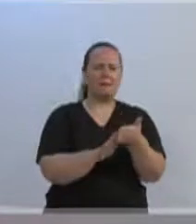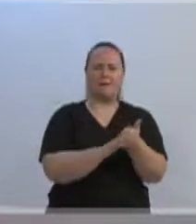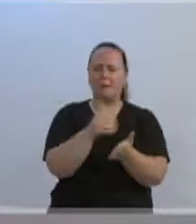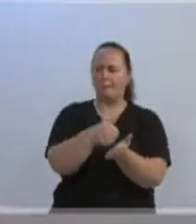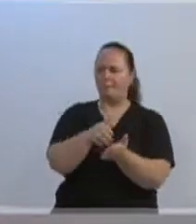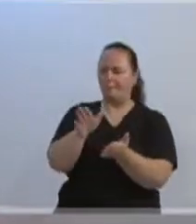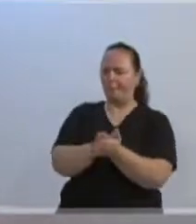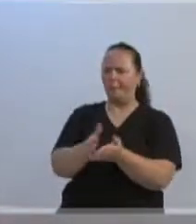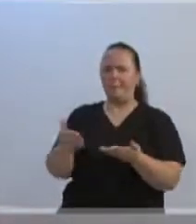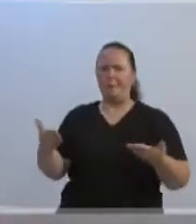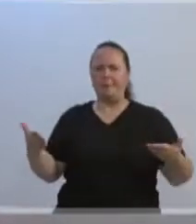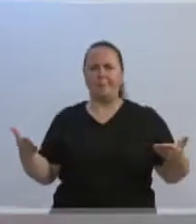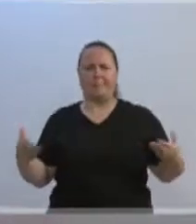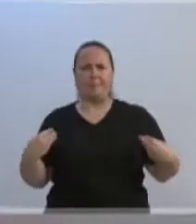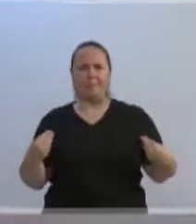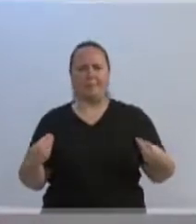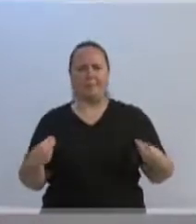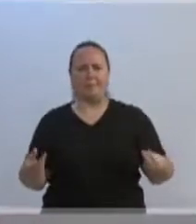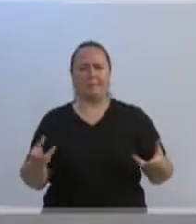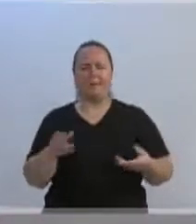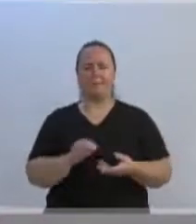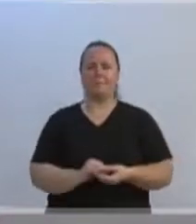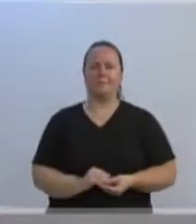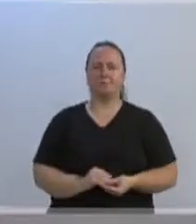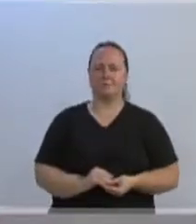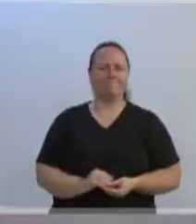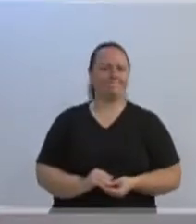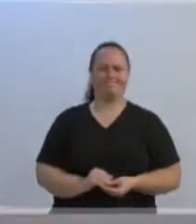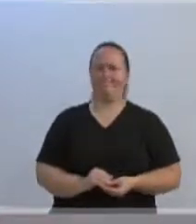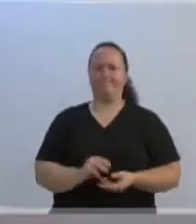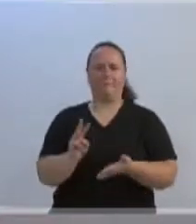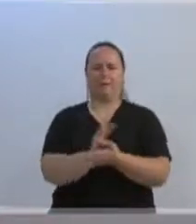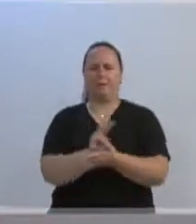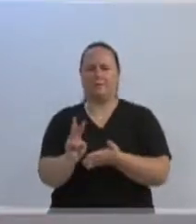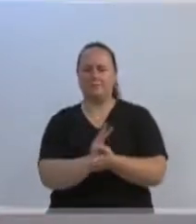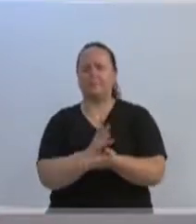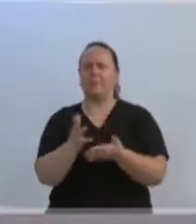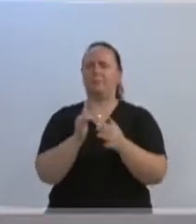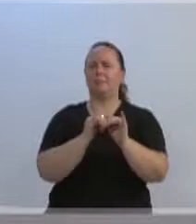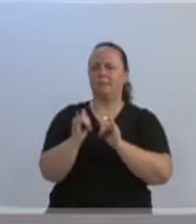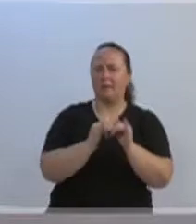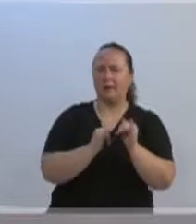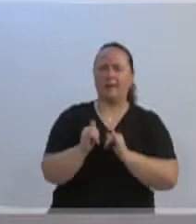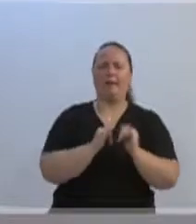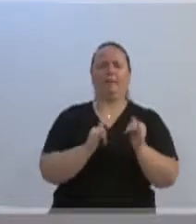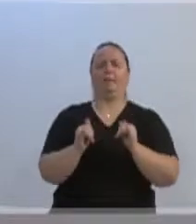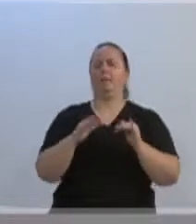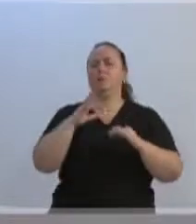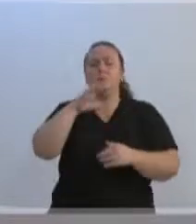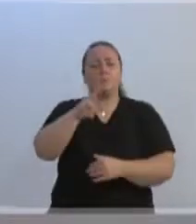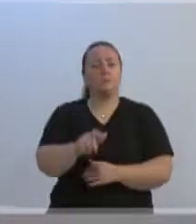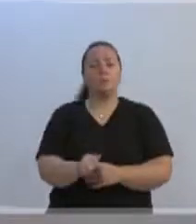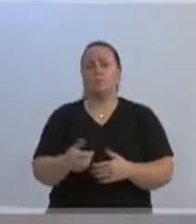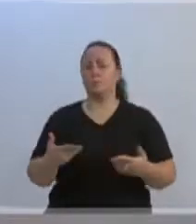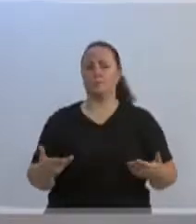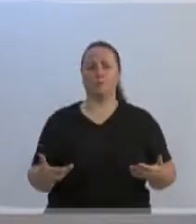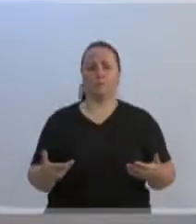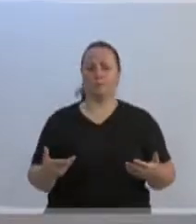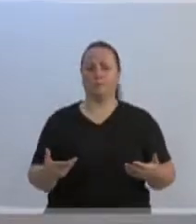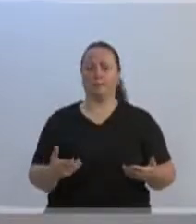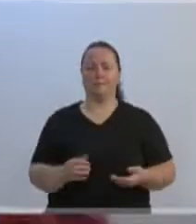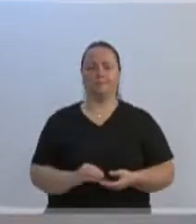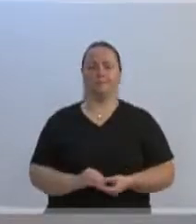via celular e internet whatsapp e assim por diante e aí os